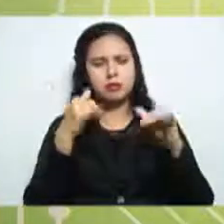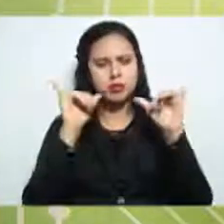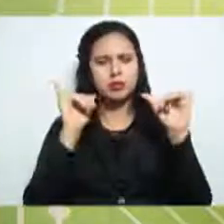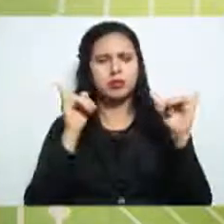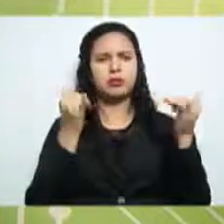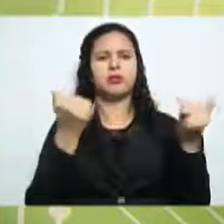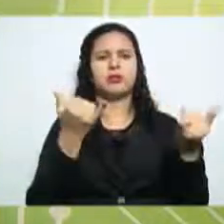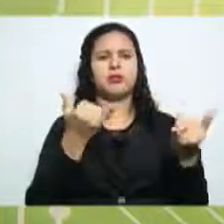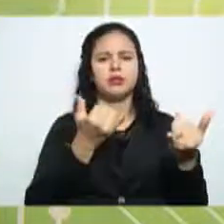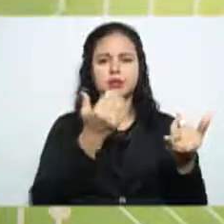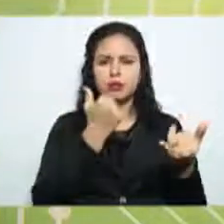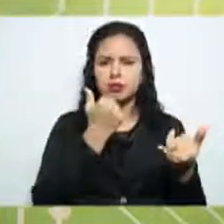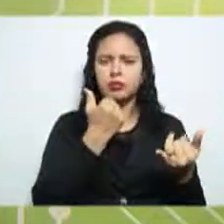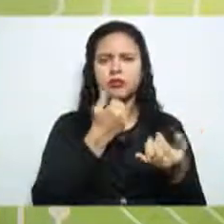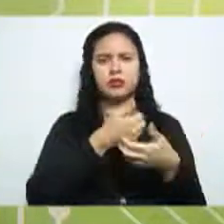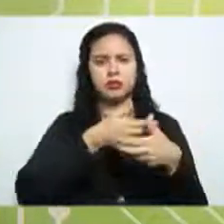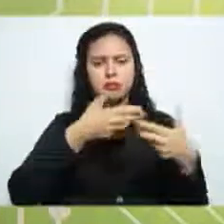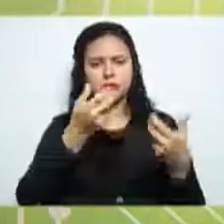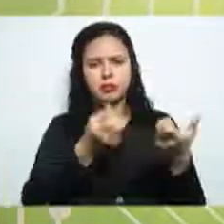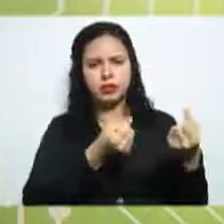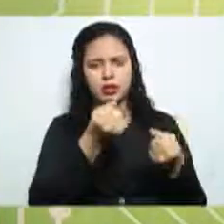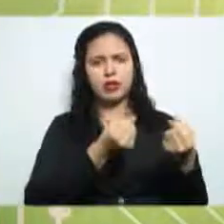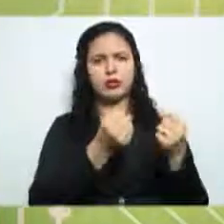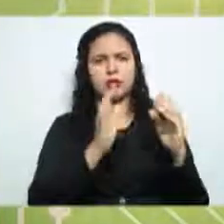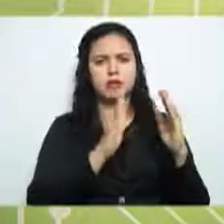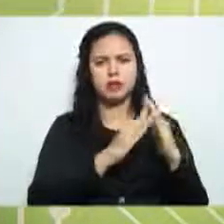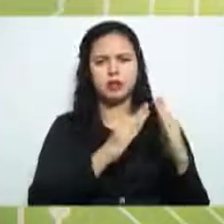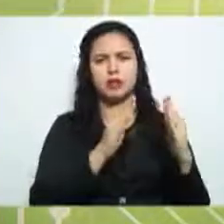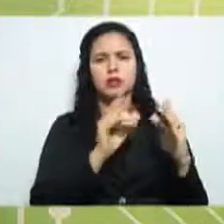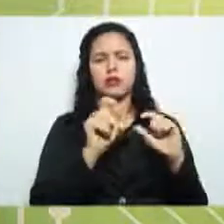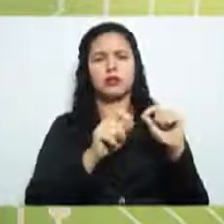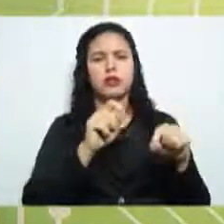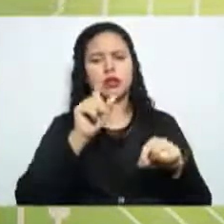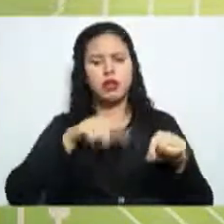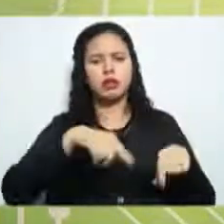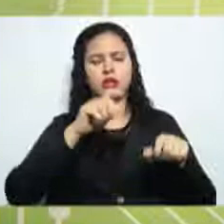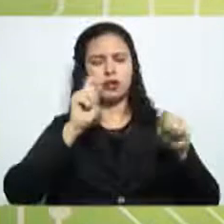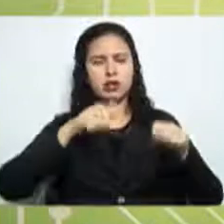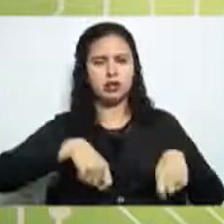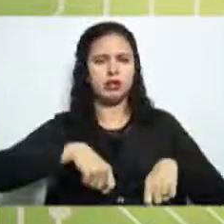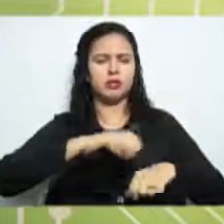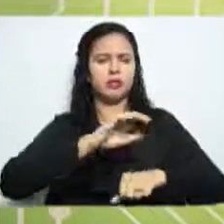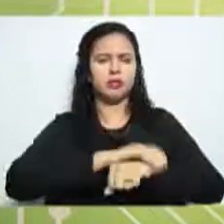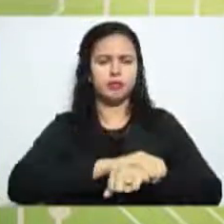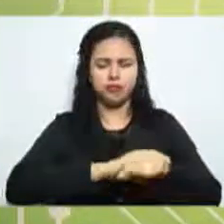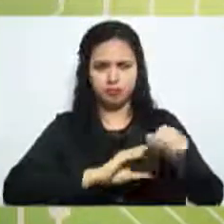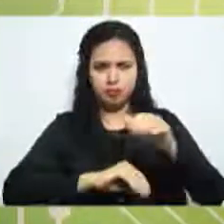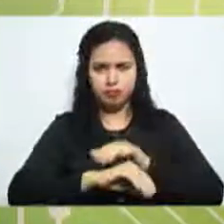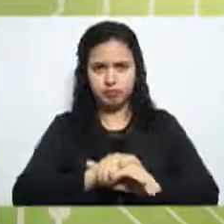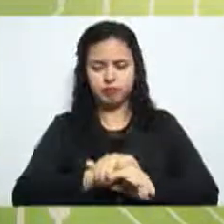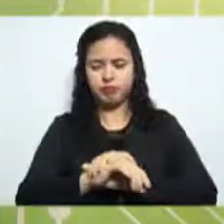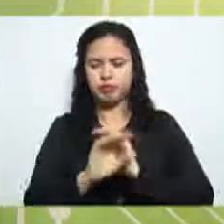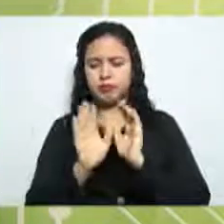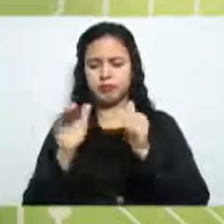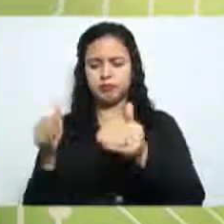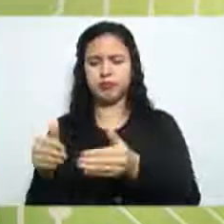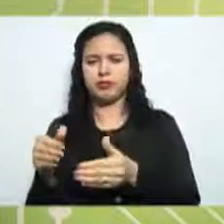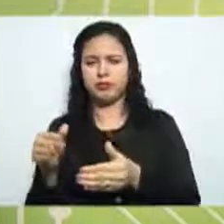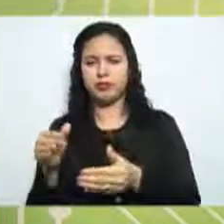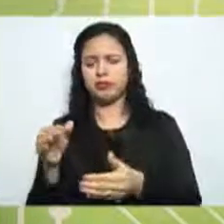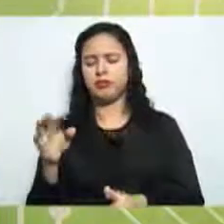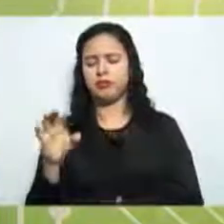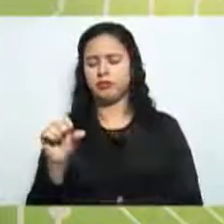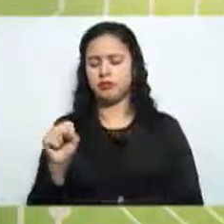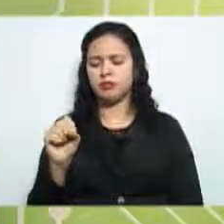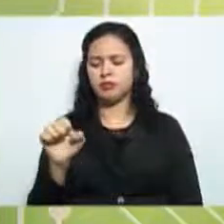é um cereal, ele é um automóvel, ele é uma casa. Coisas físicas são os bens econômicos. Os serviços são aquelas